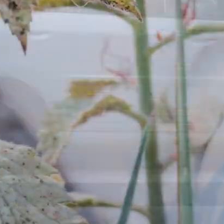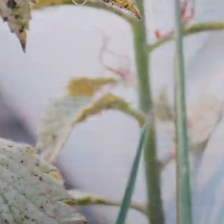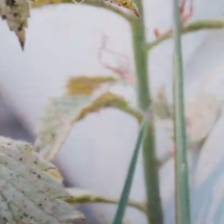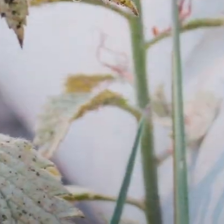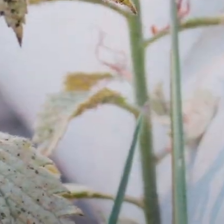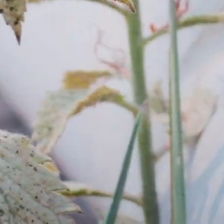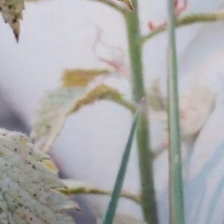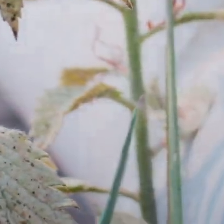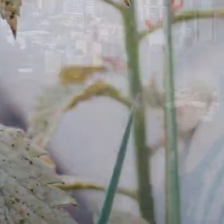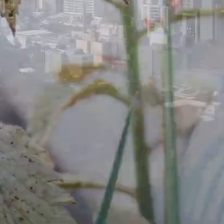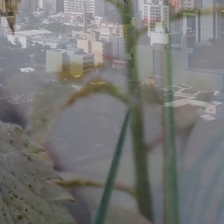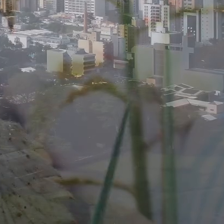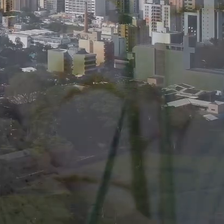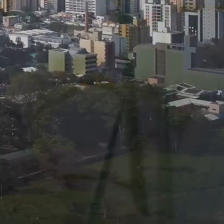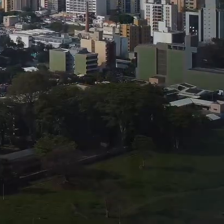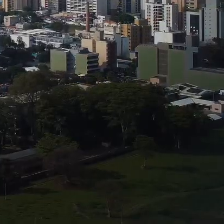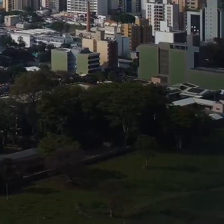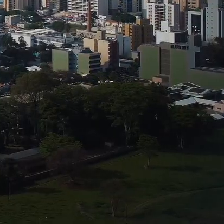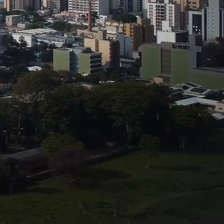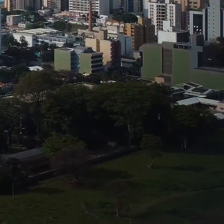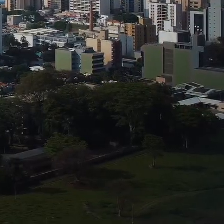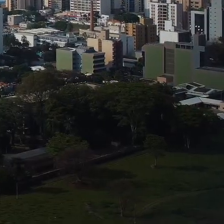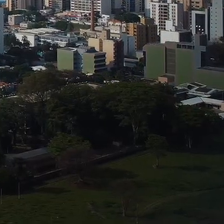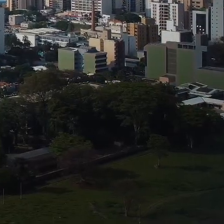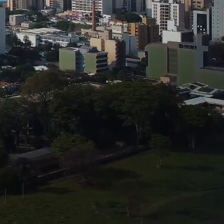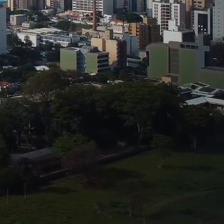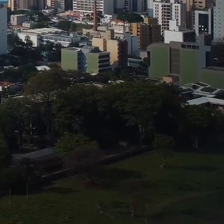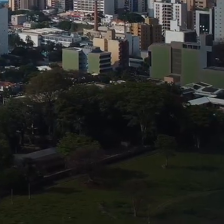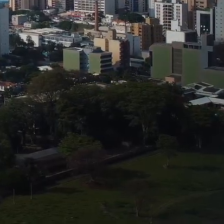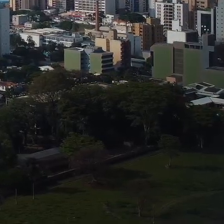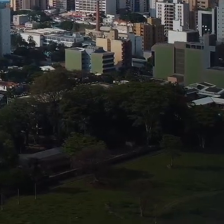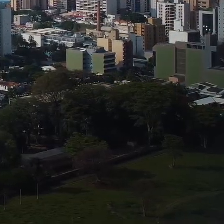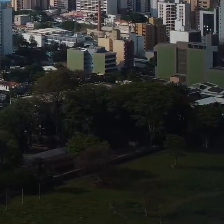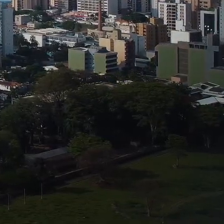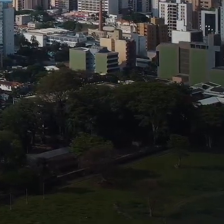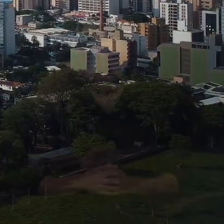Na tela, Educação do Futuro, o olhar de Edgar Morin.